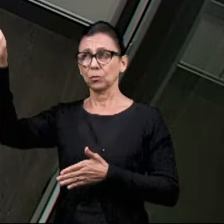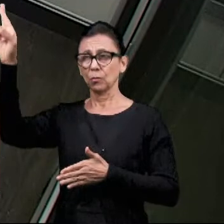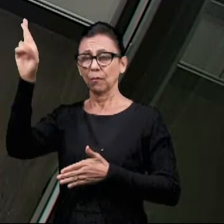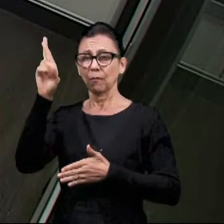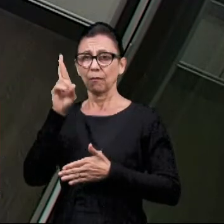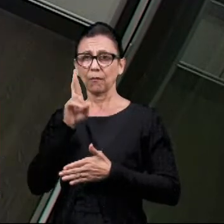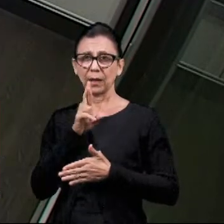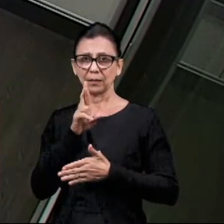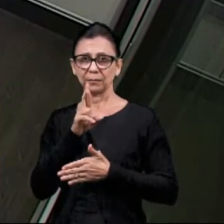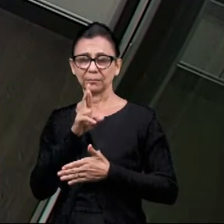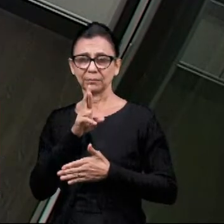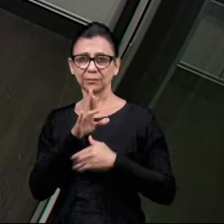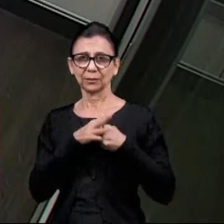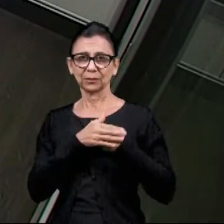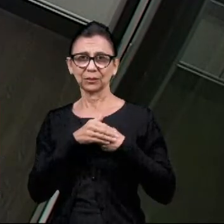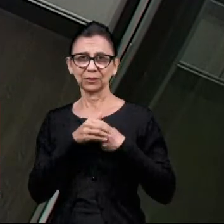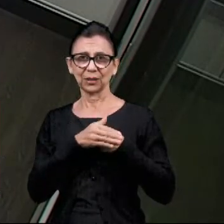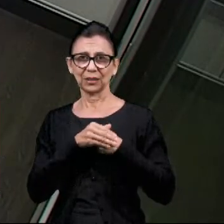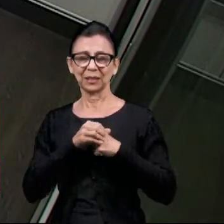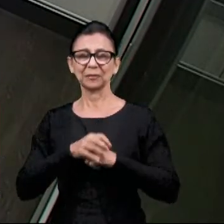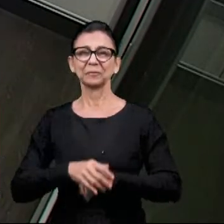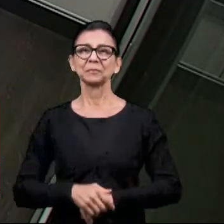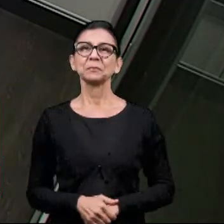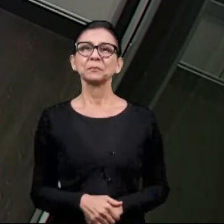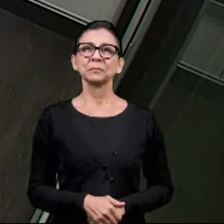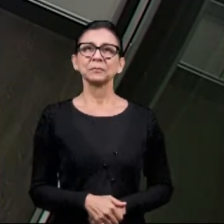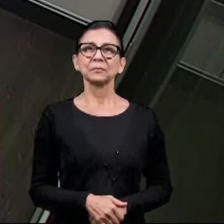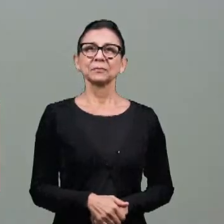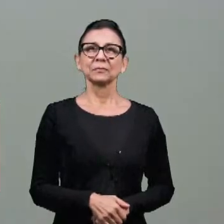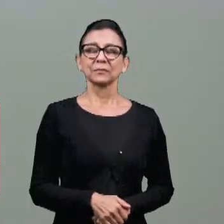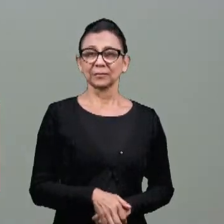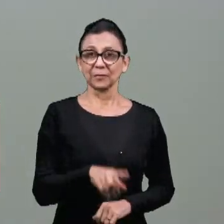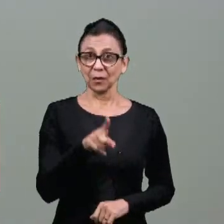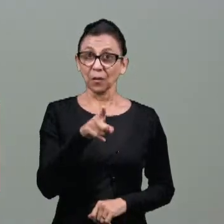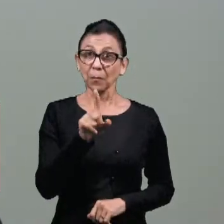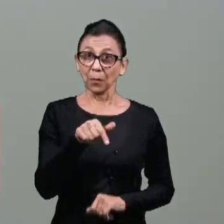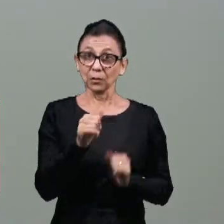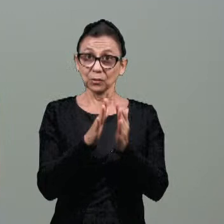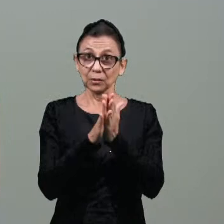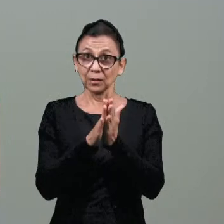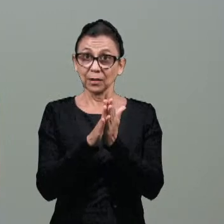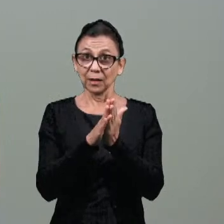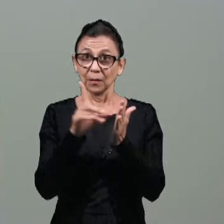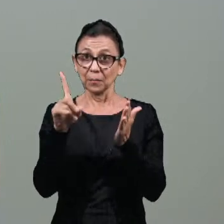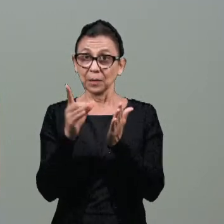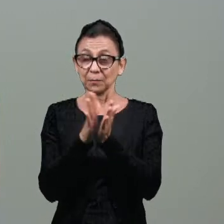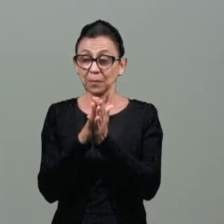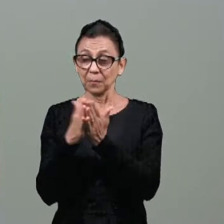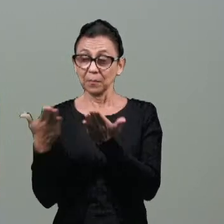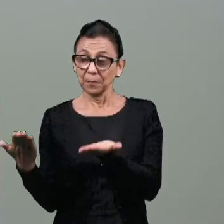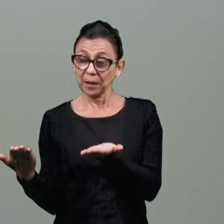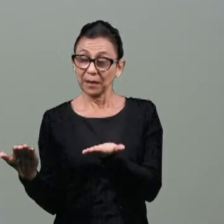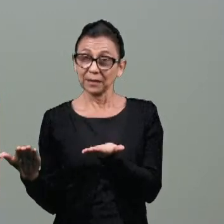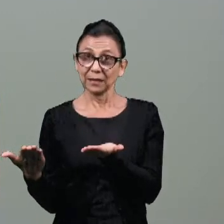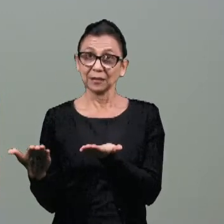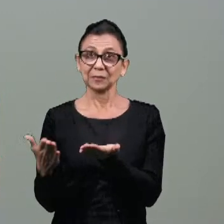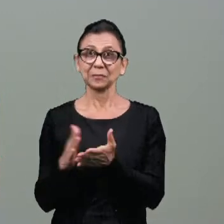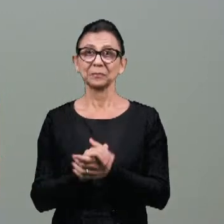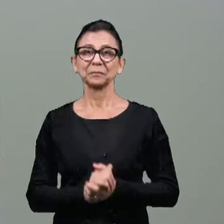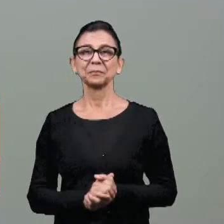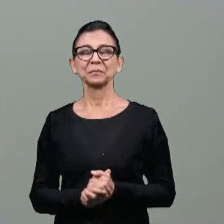isso. Então você, meu irmão, minha irmã, já deixa a sua Bíblia aberta, né? E em Salmos 10, nos